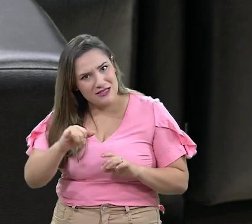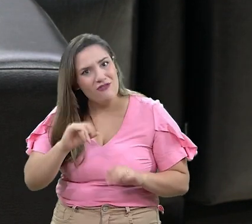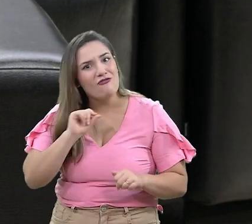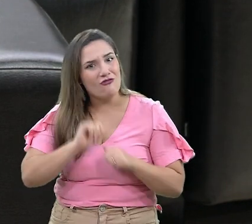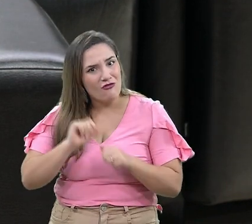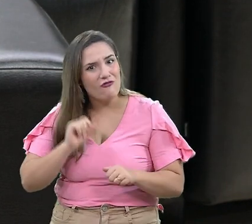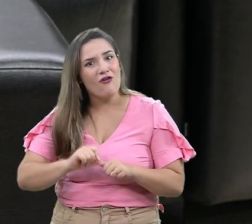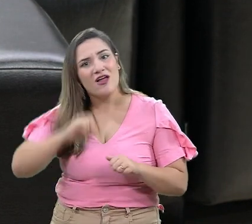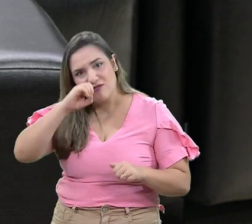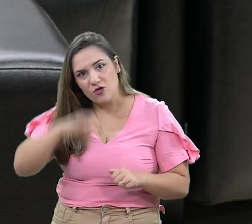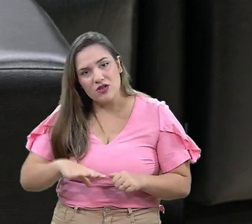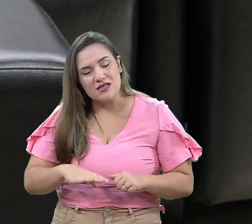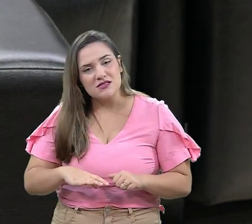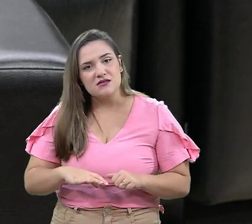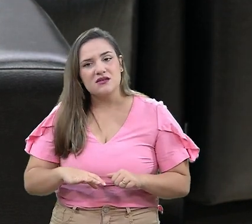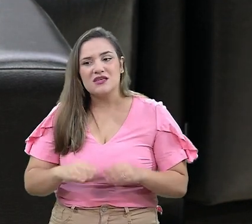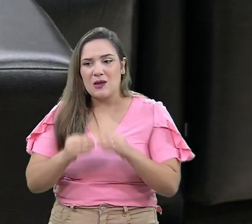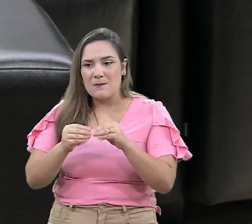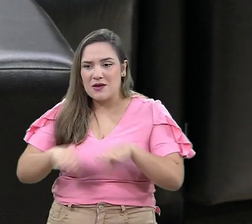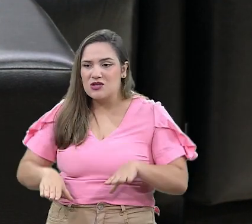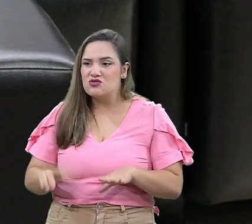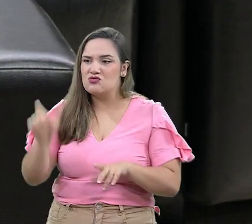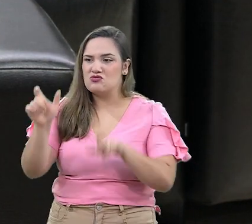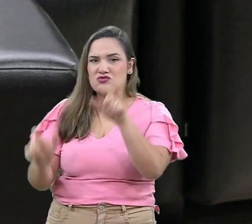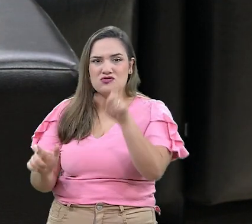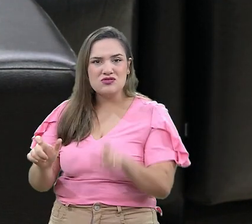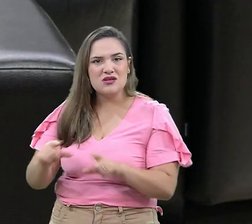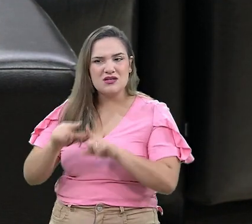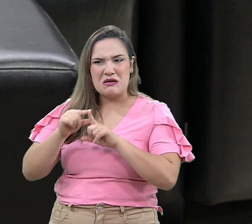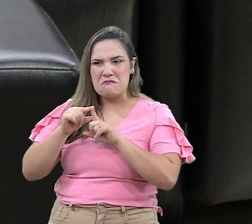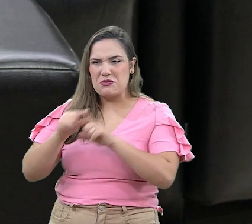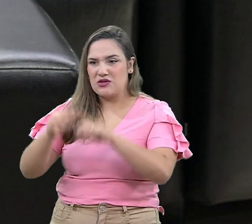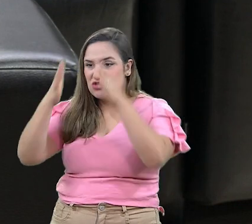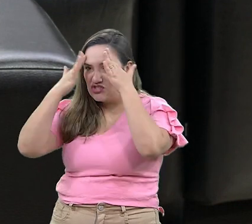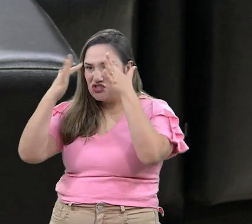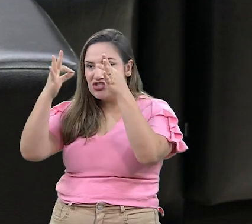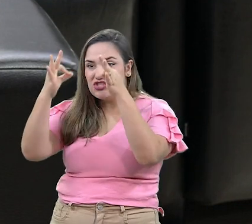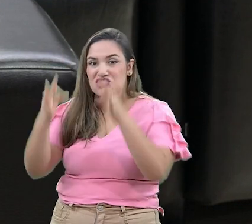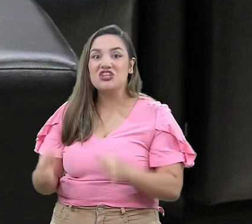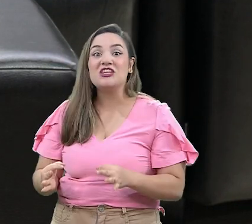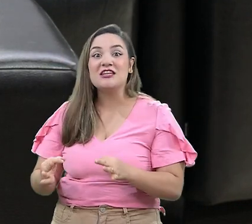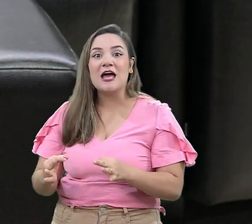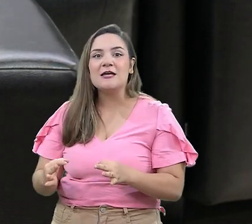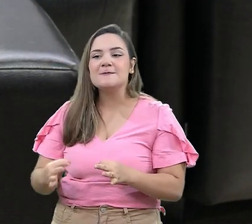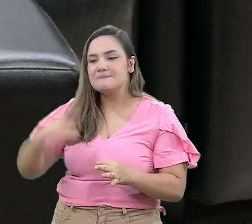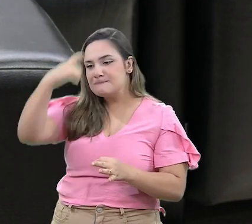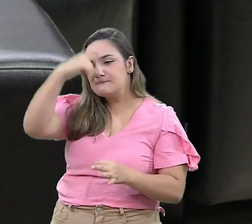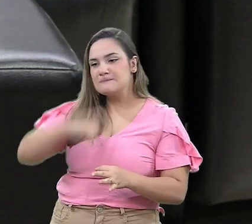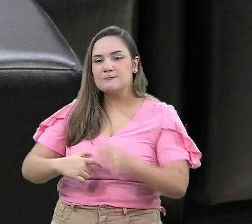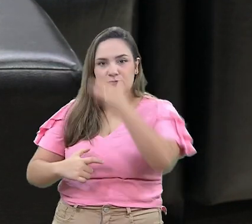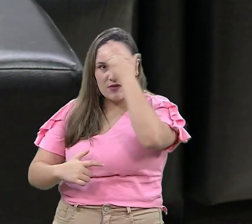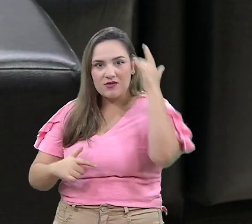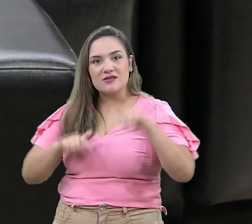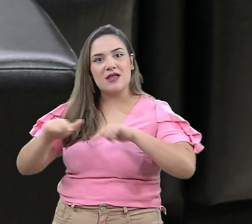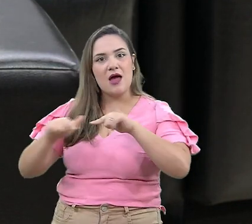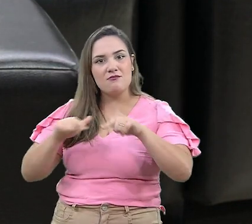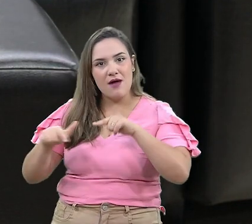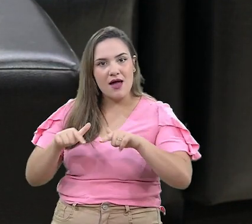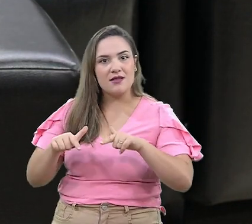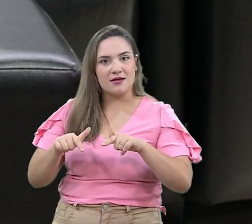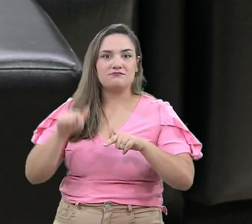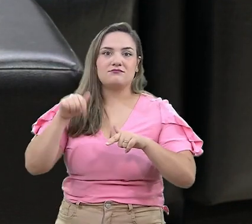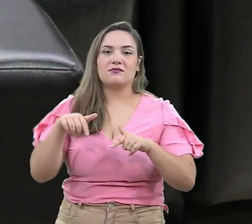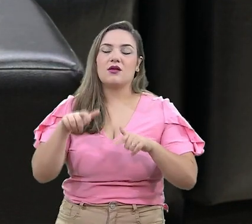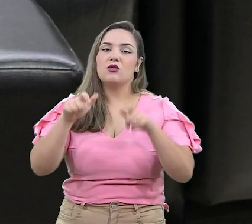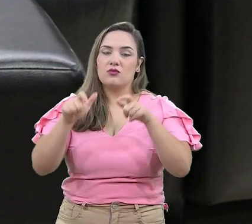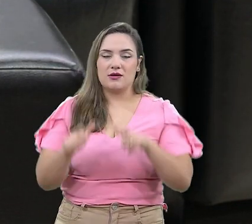é expressa nisso também, e que causa ofensa à dignidade do colaborador, da